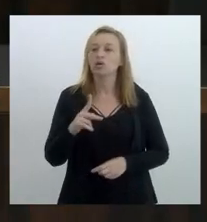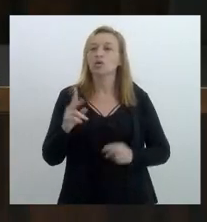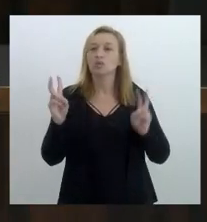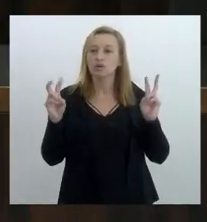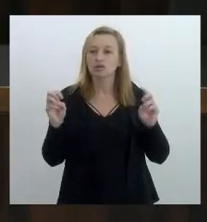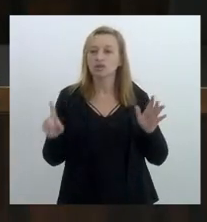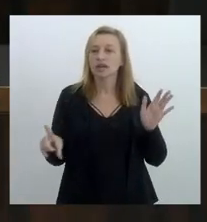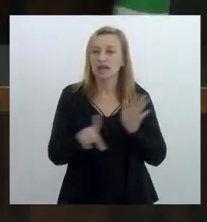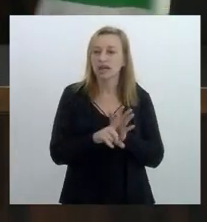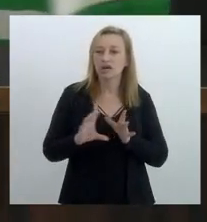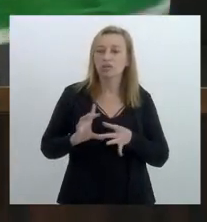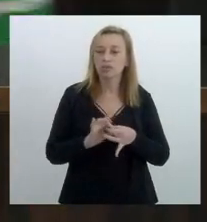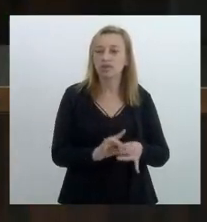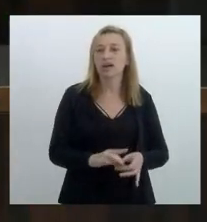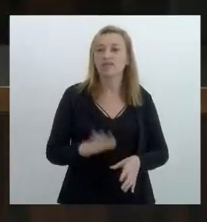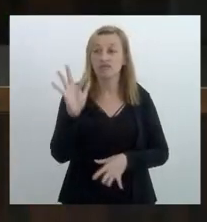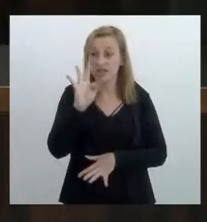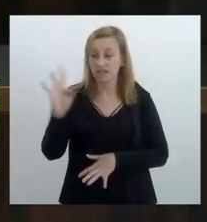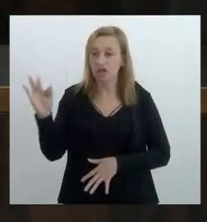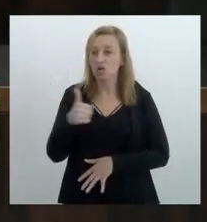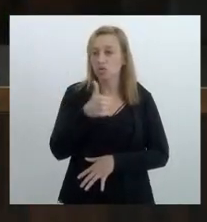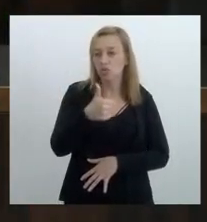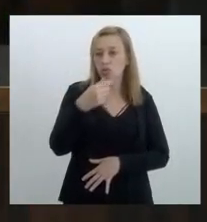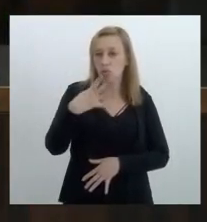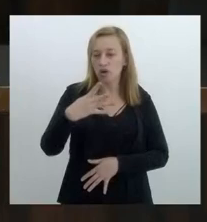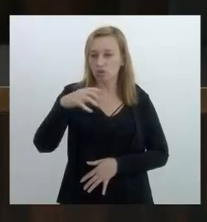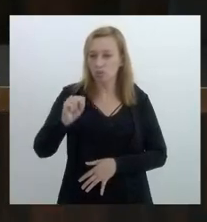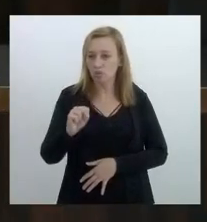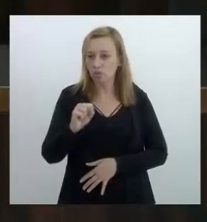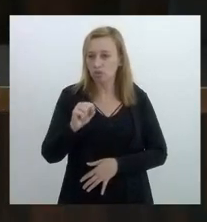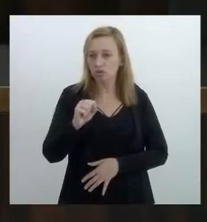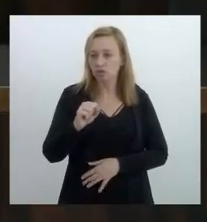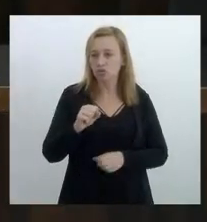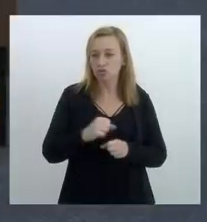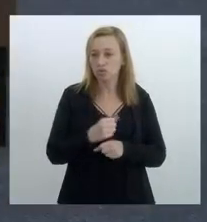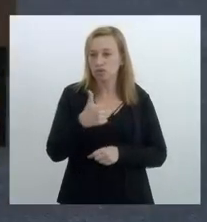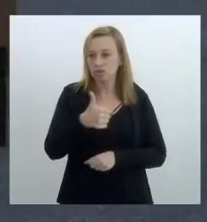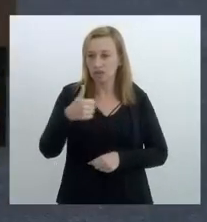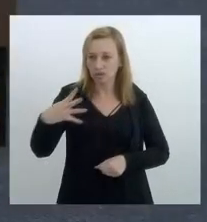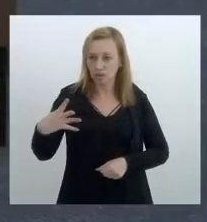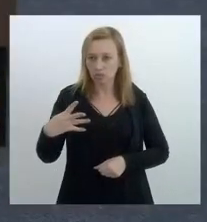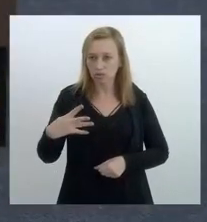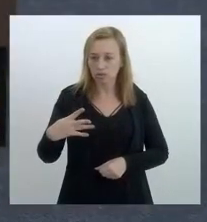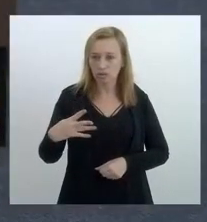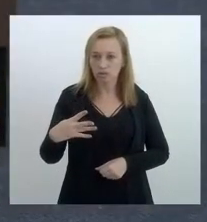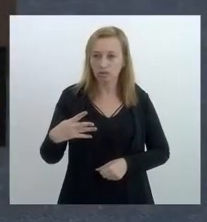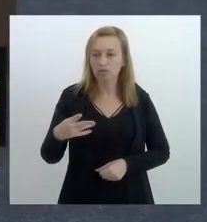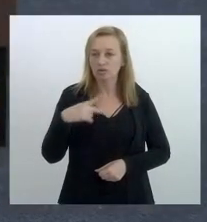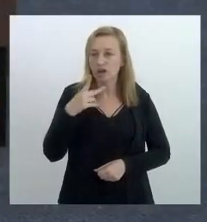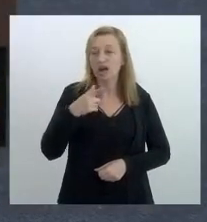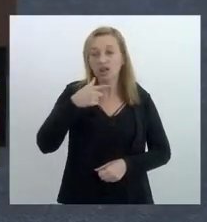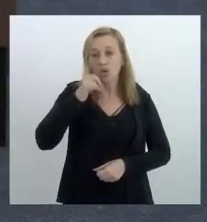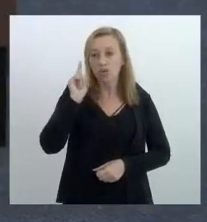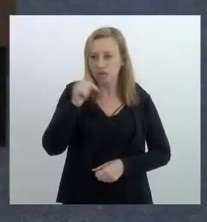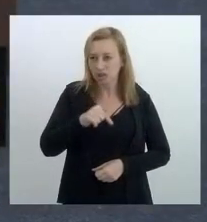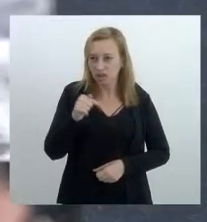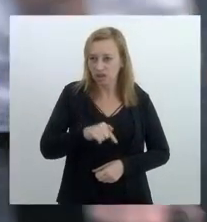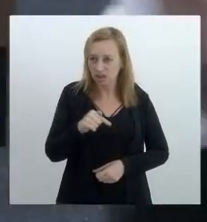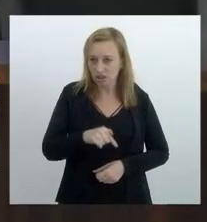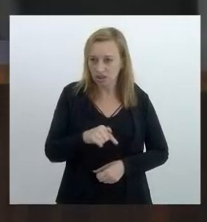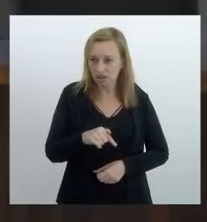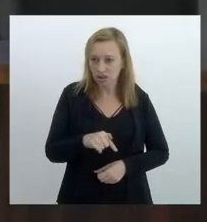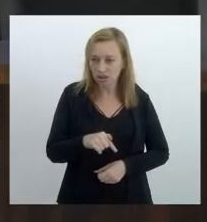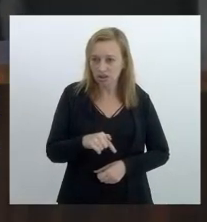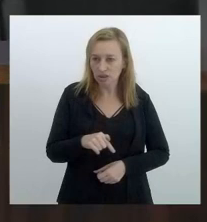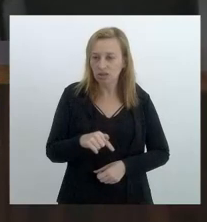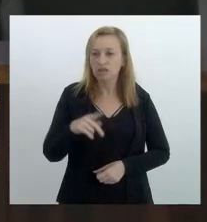Lei Complementar Federal 148 de 14, que foi levantada aqui ontem na preleção do